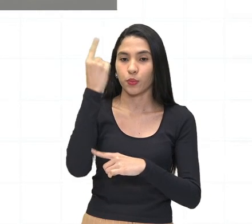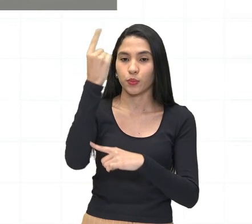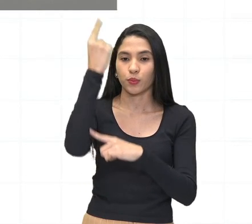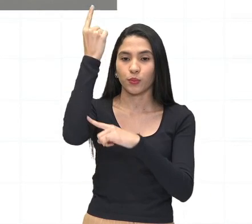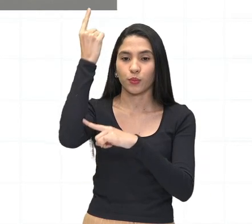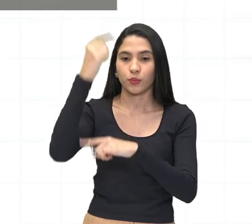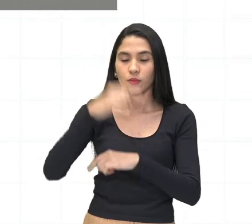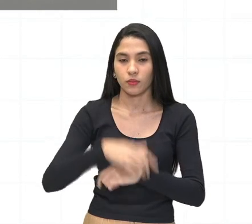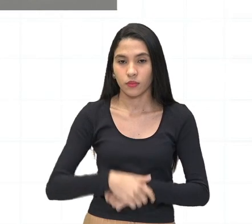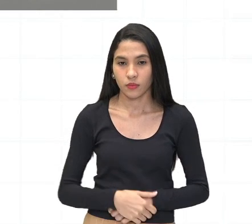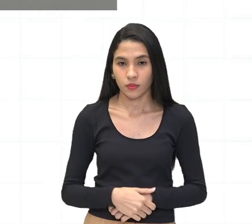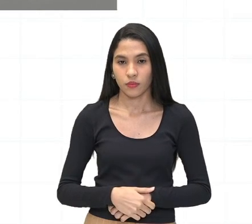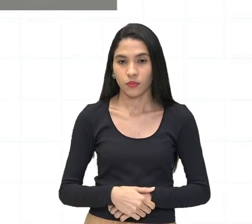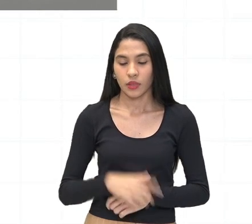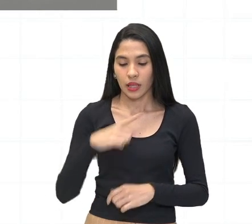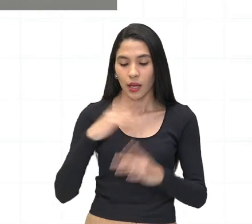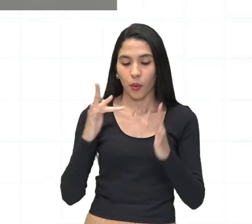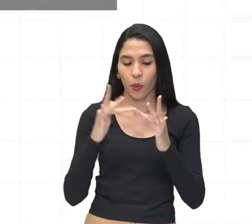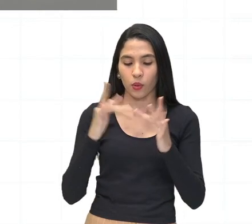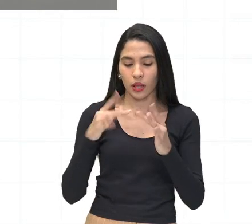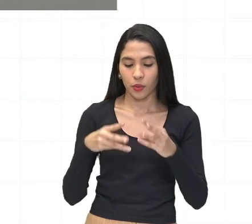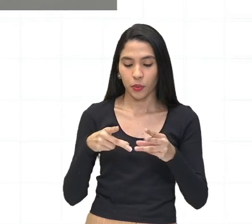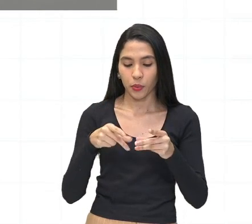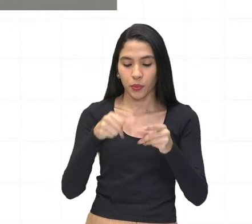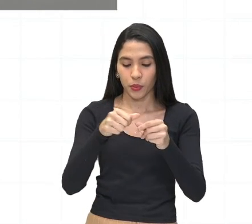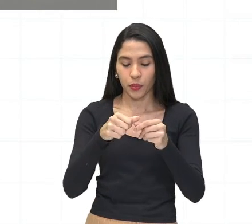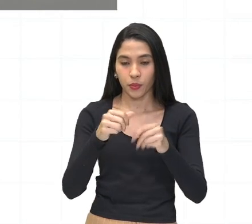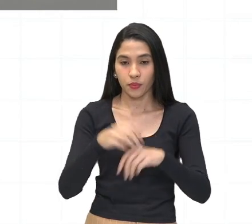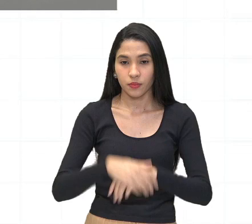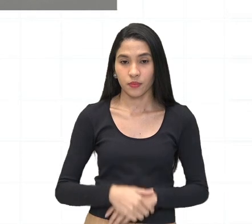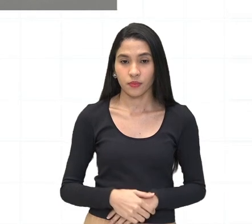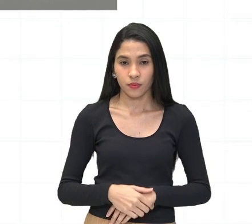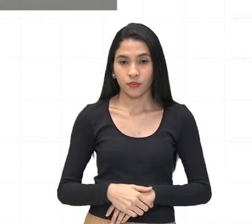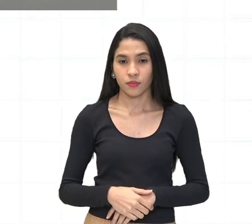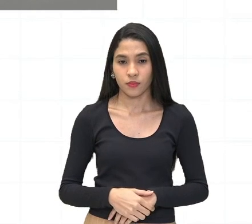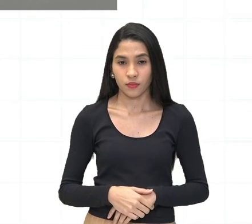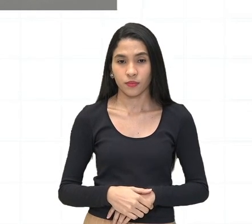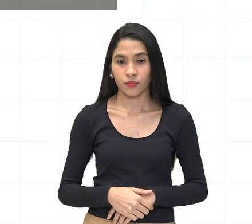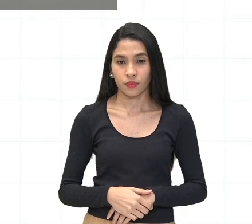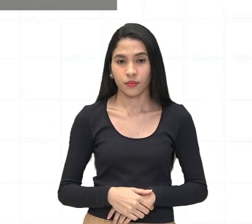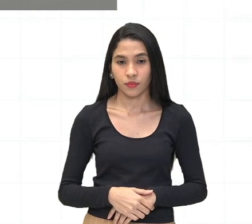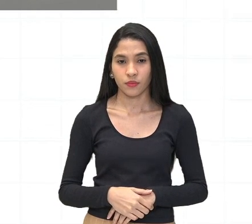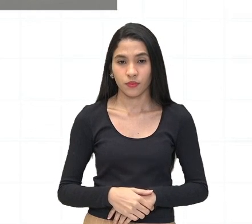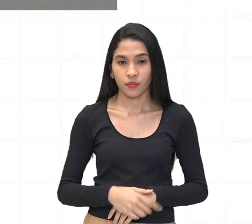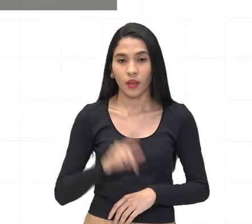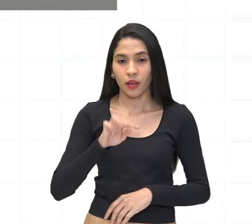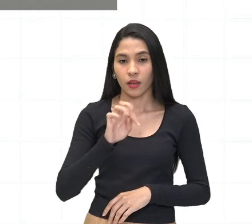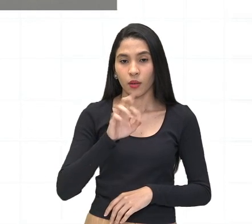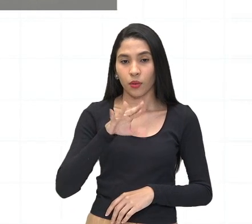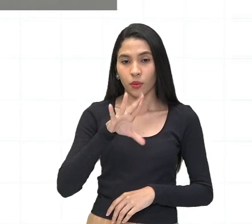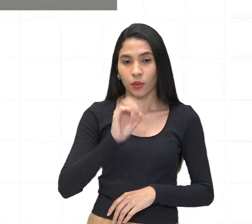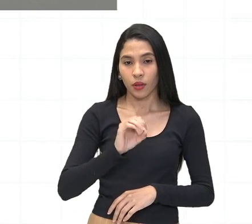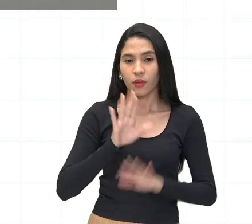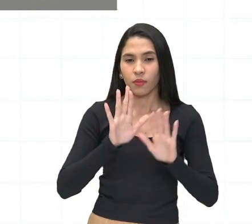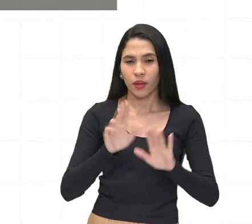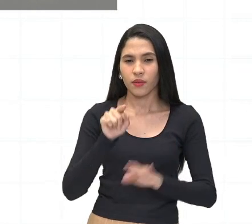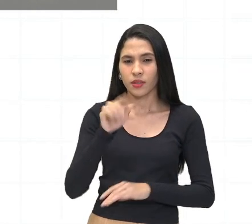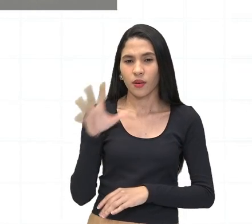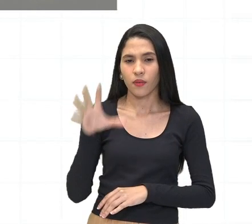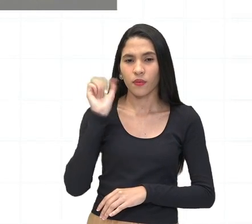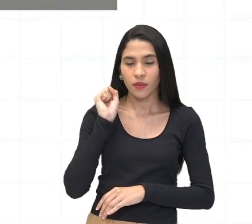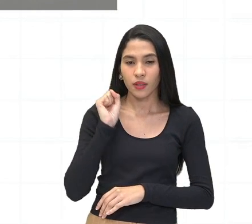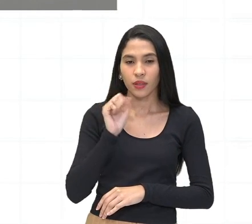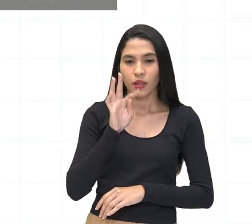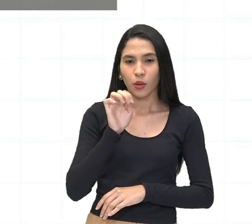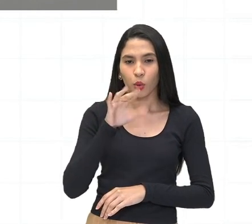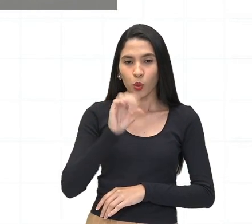no solo, né? Então, isso daí é tornado. Mas vocês já ouviram falar em